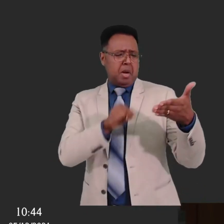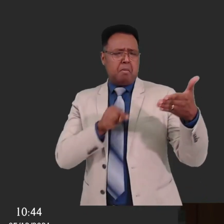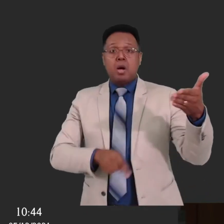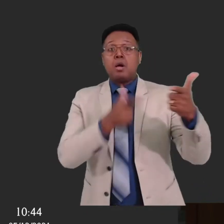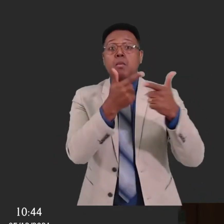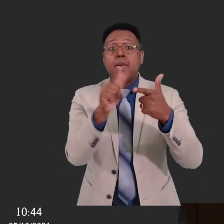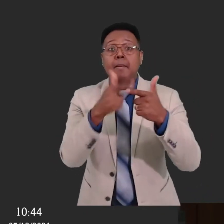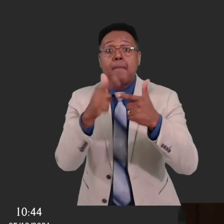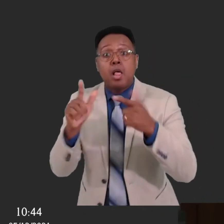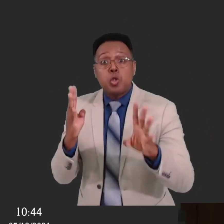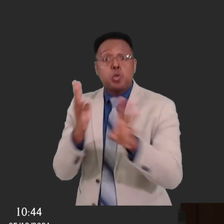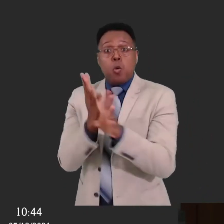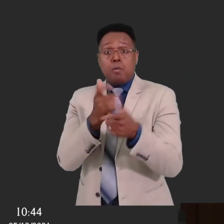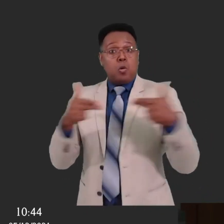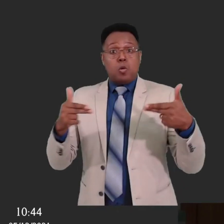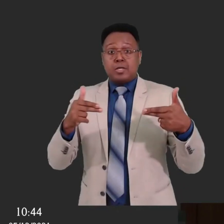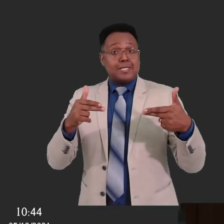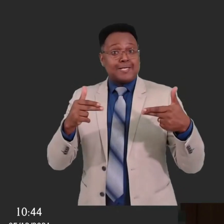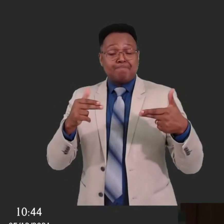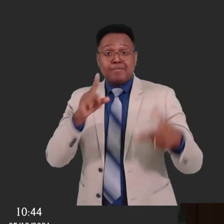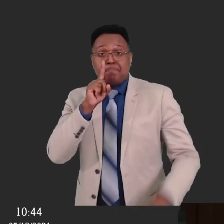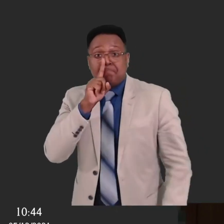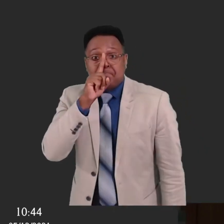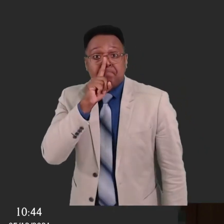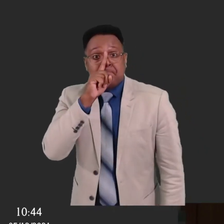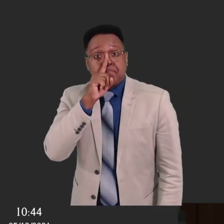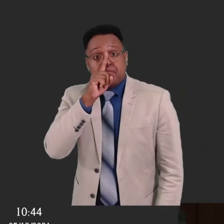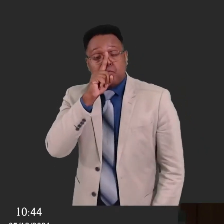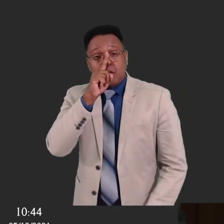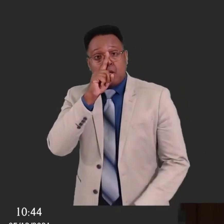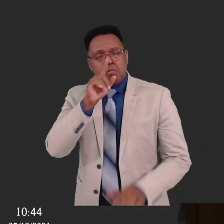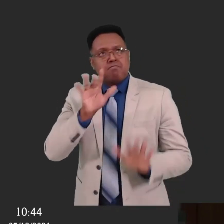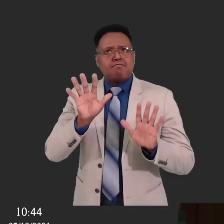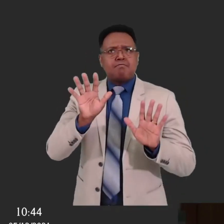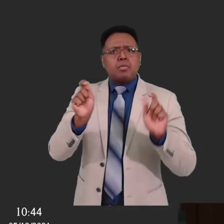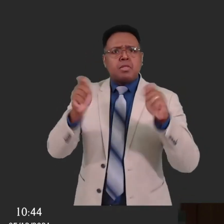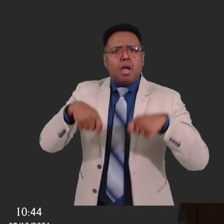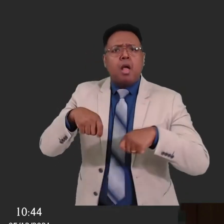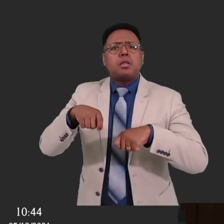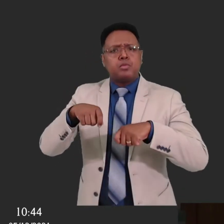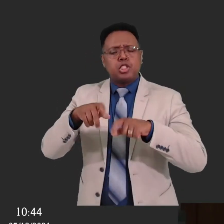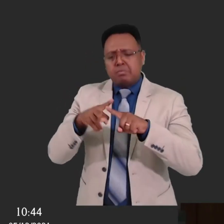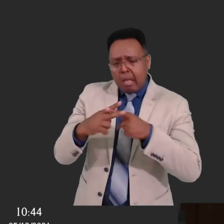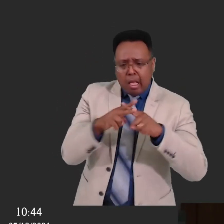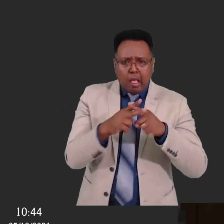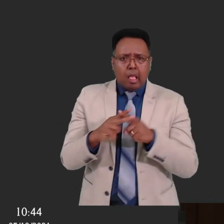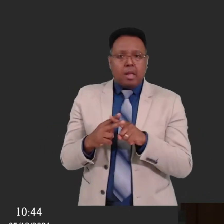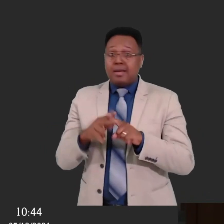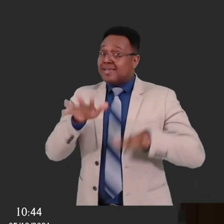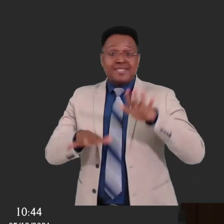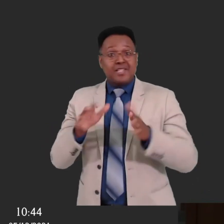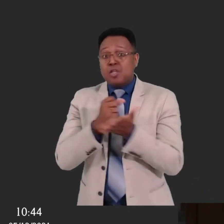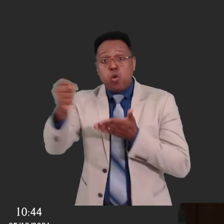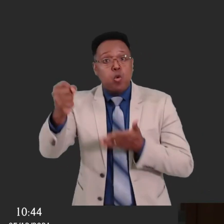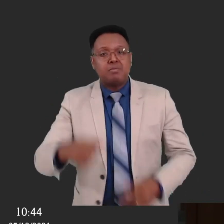vezes descobre até alguma coisa grave que ainda dá tempo de corrigir ou não dá mais tempo também. Não é assim?